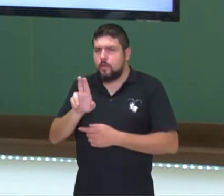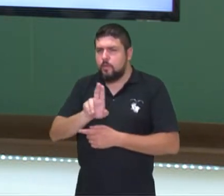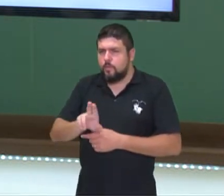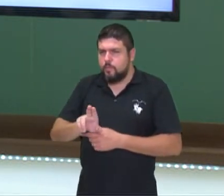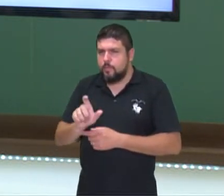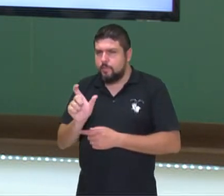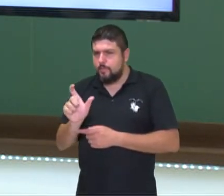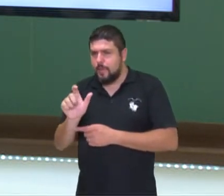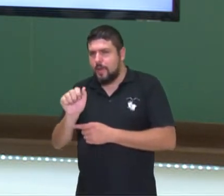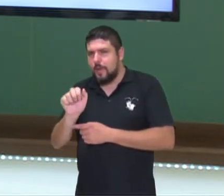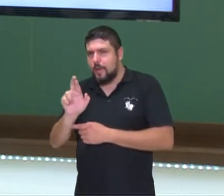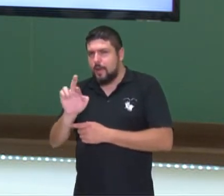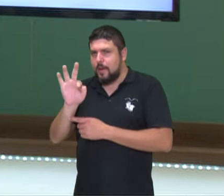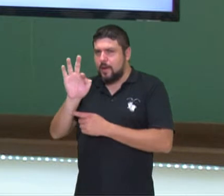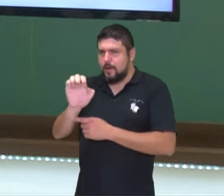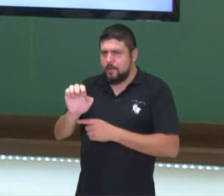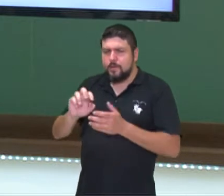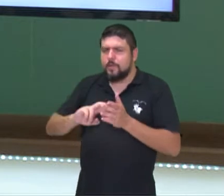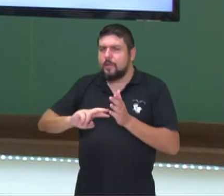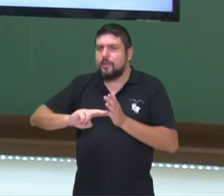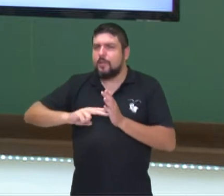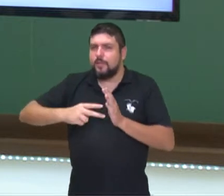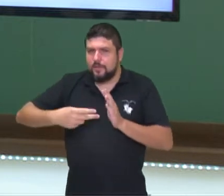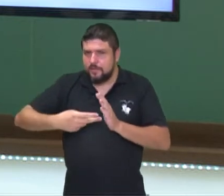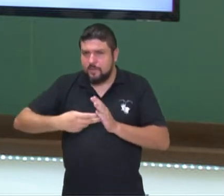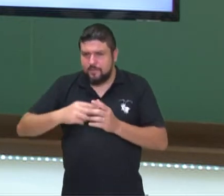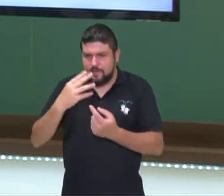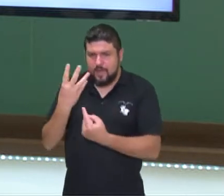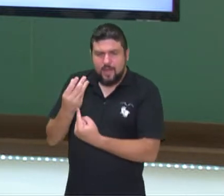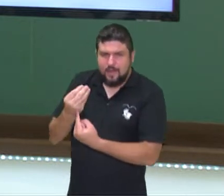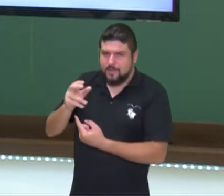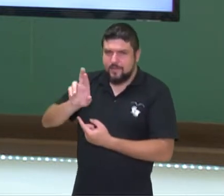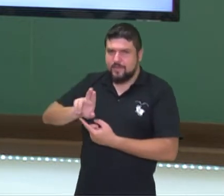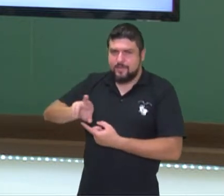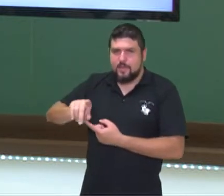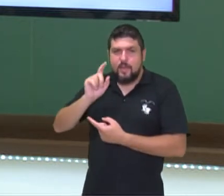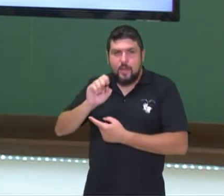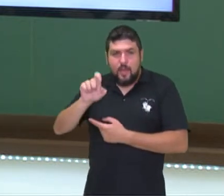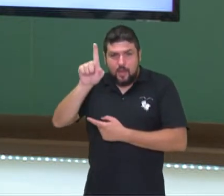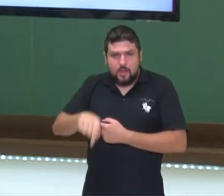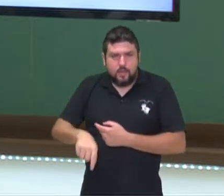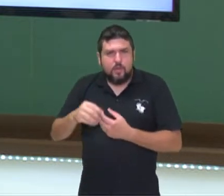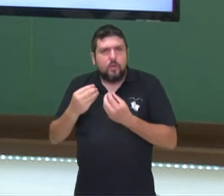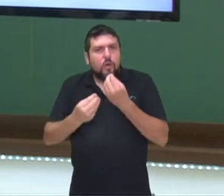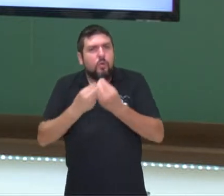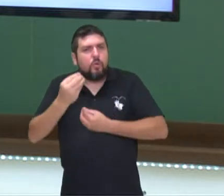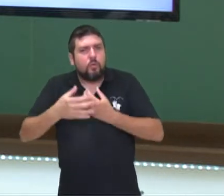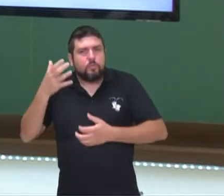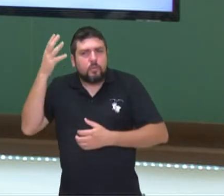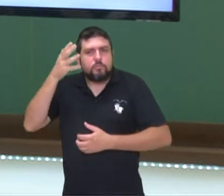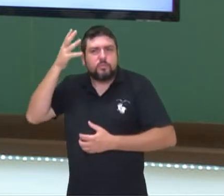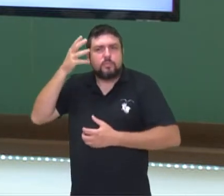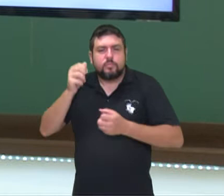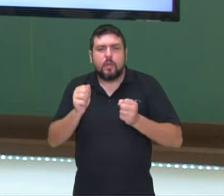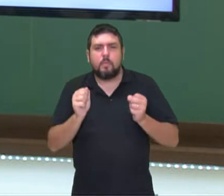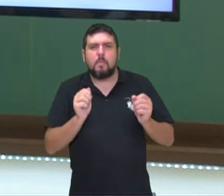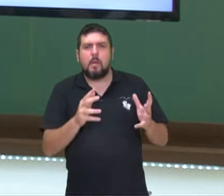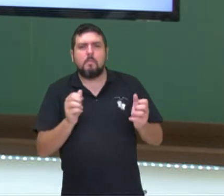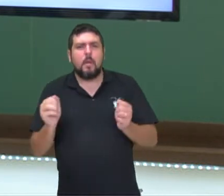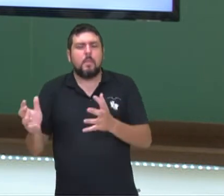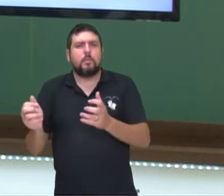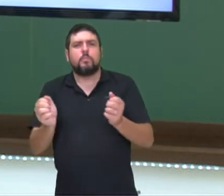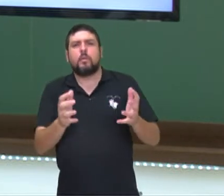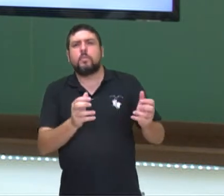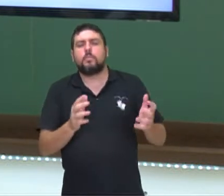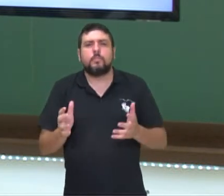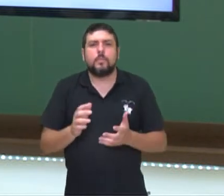várias técnicas que nos ensinam essa arte do discurso, de como transmitir a nossa ideia da melhor